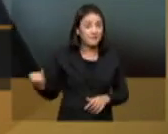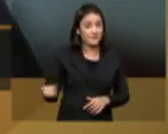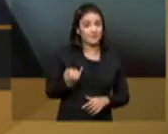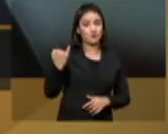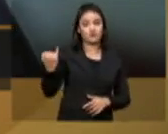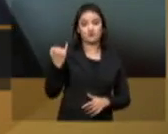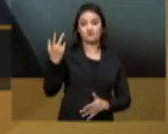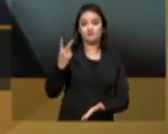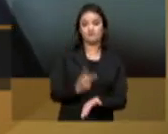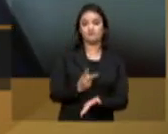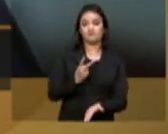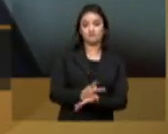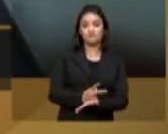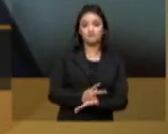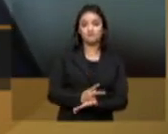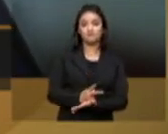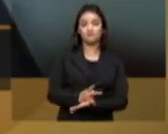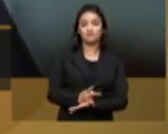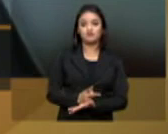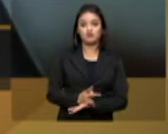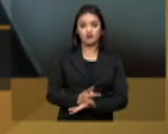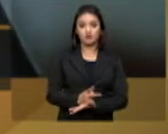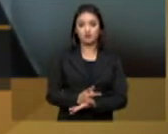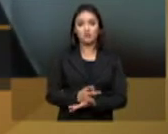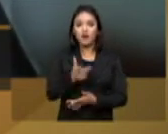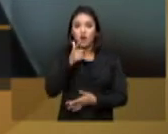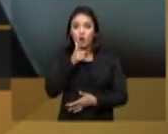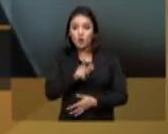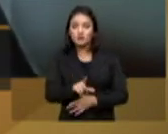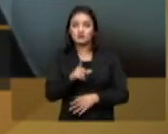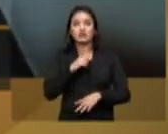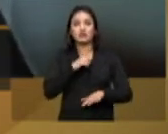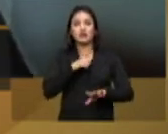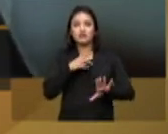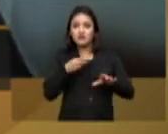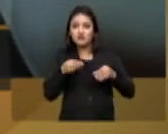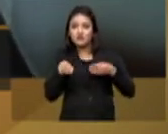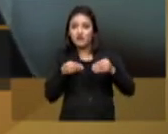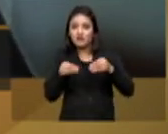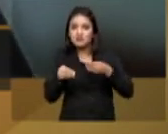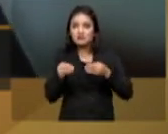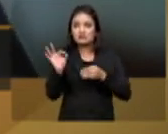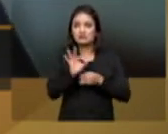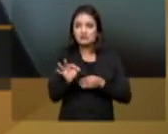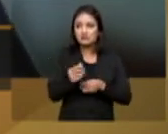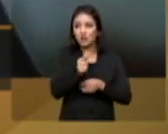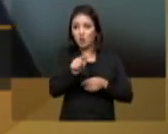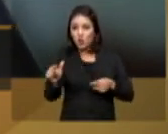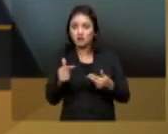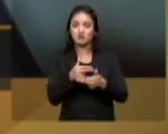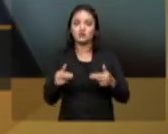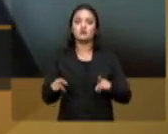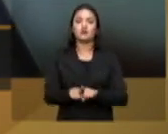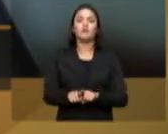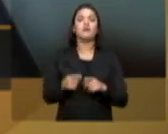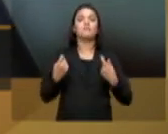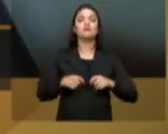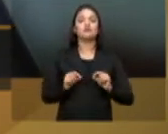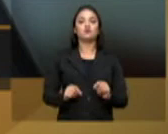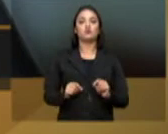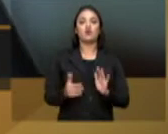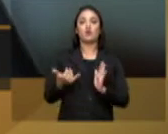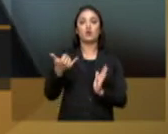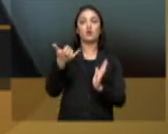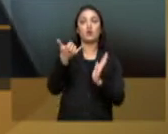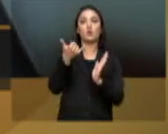imprescindível, para se permitir essa flexibilização, dentre outros requisitos, que o imposto ao